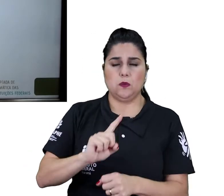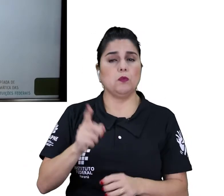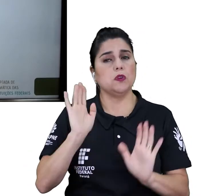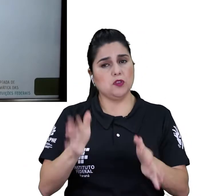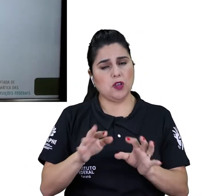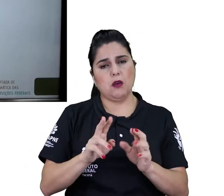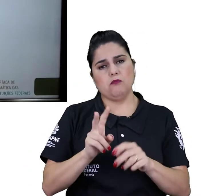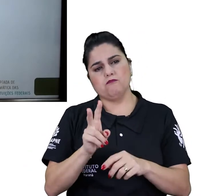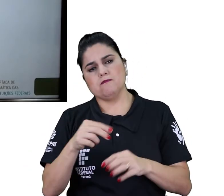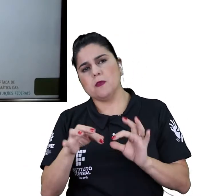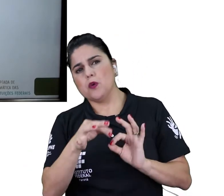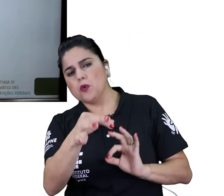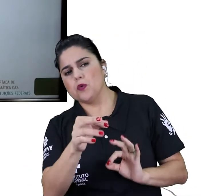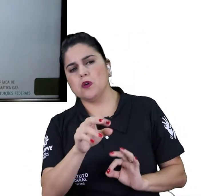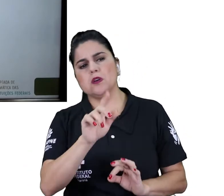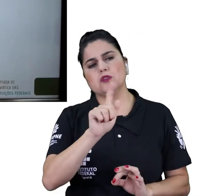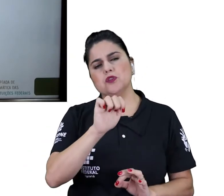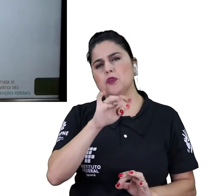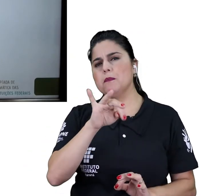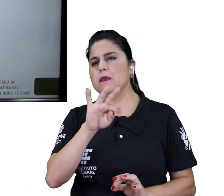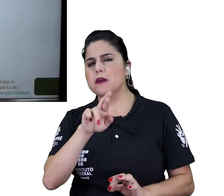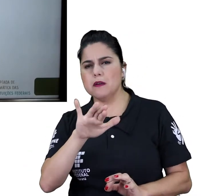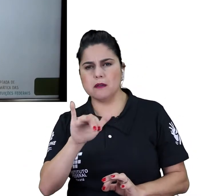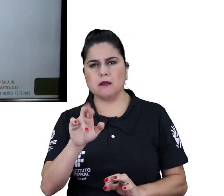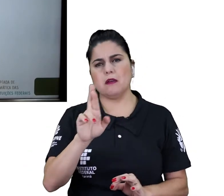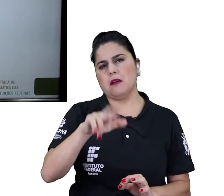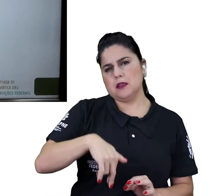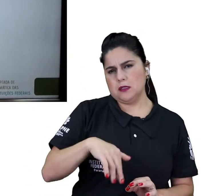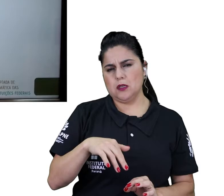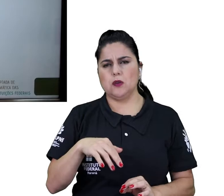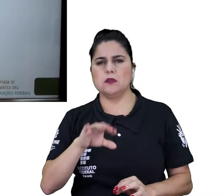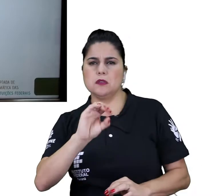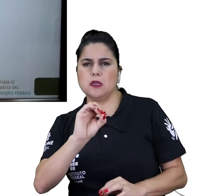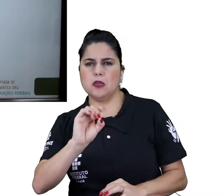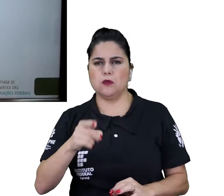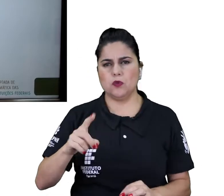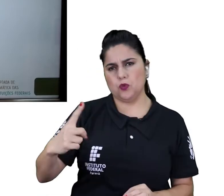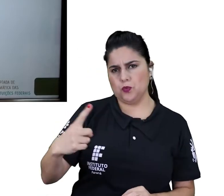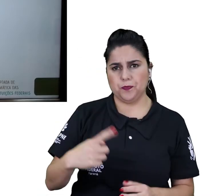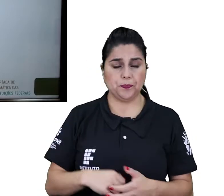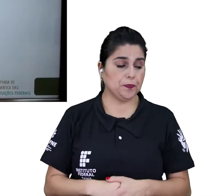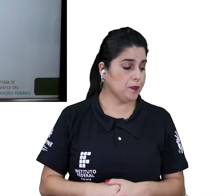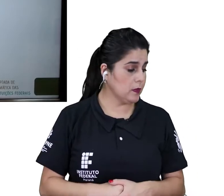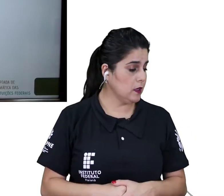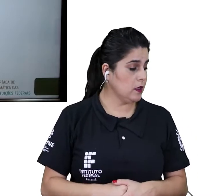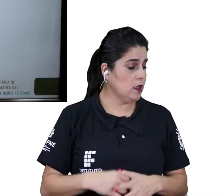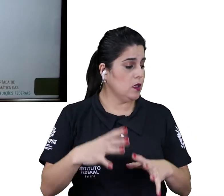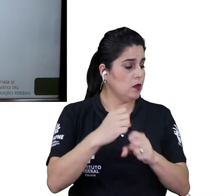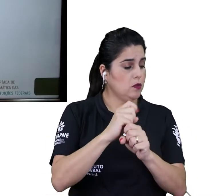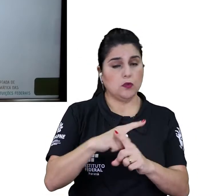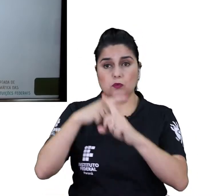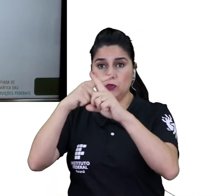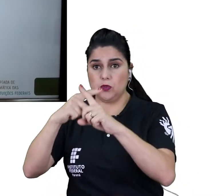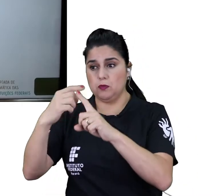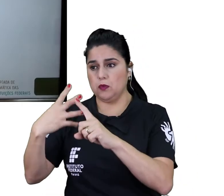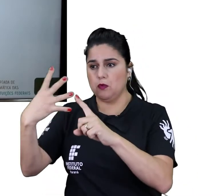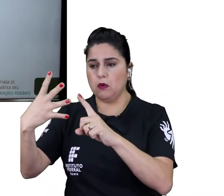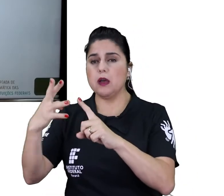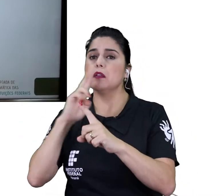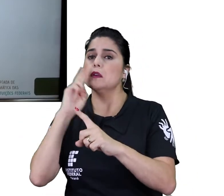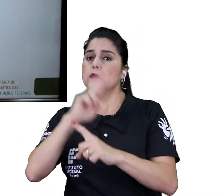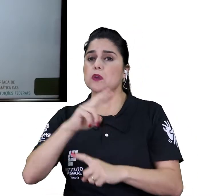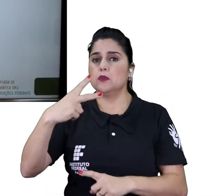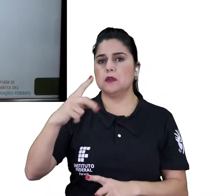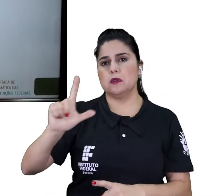progressão geométrica de razão que vai estar entre 0 e 1. Esse lado é L sobre 2. Se eu multiplico por 4, vai dar